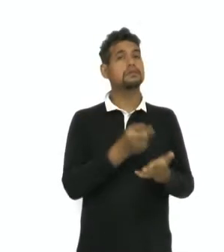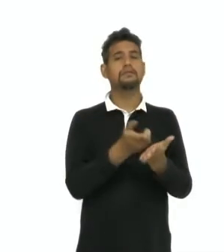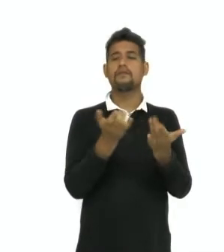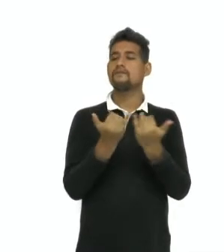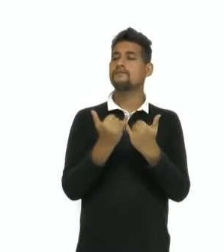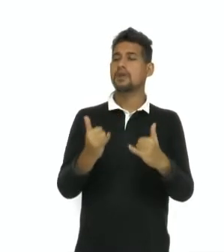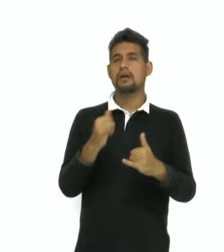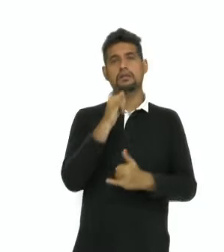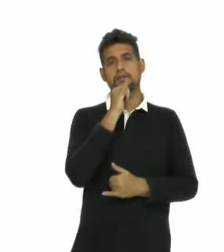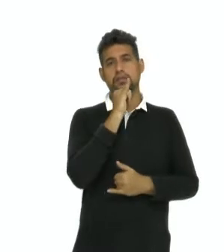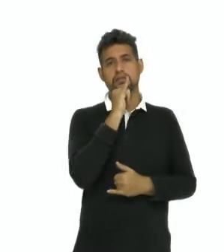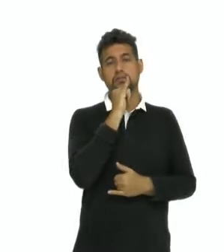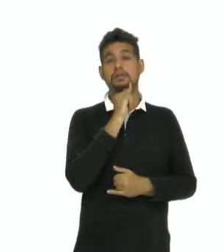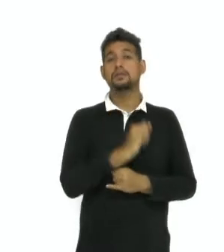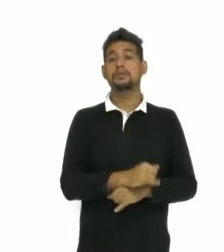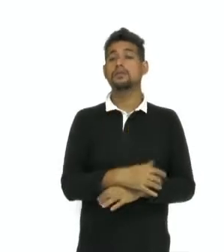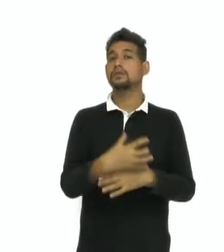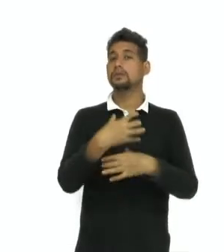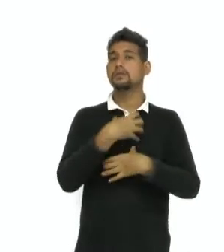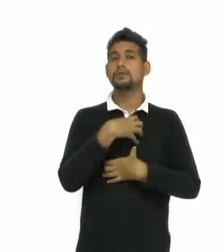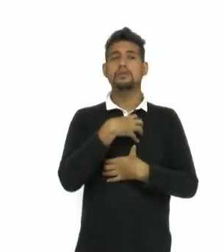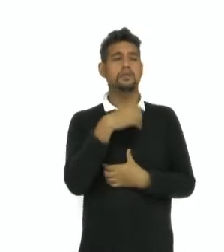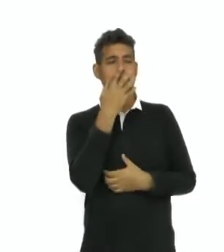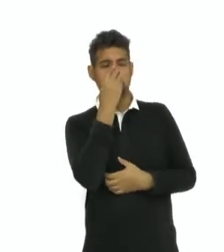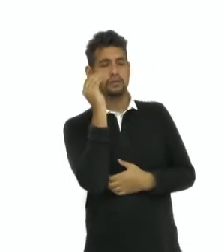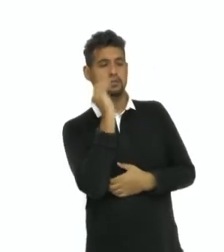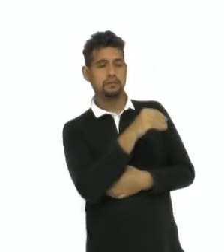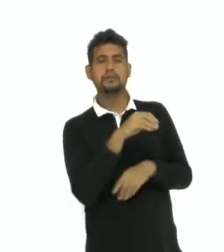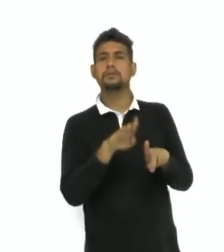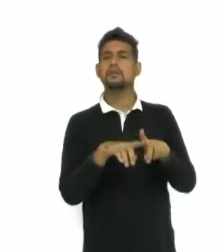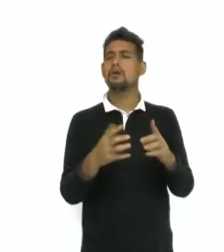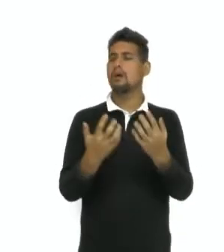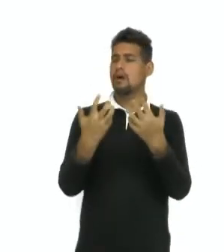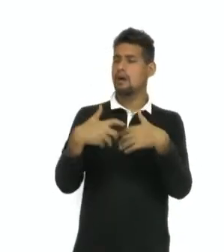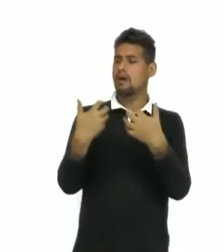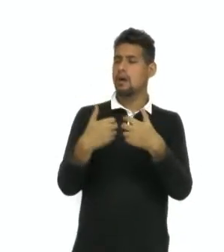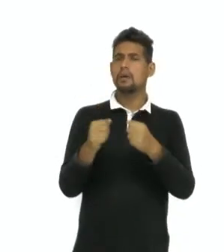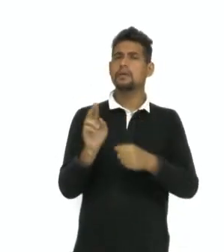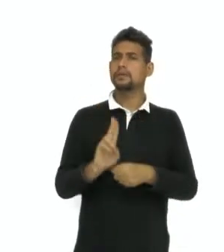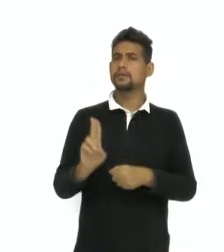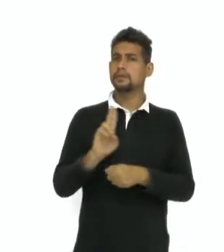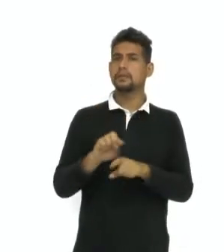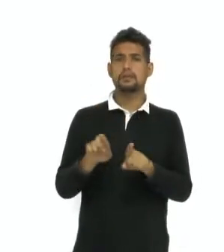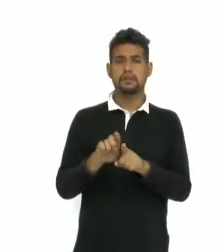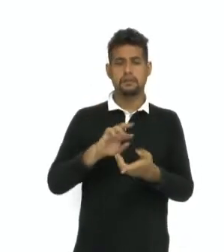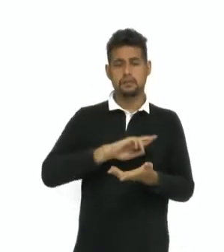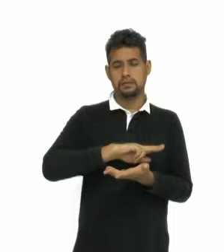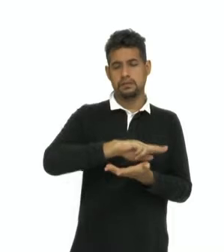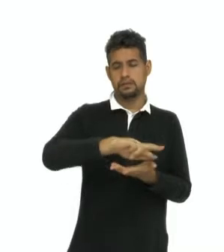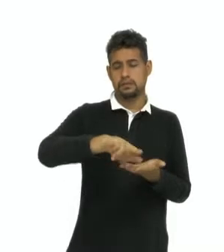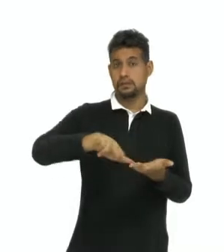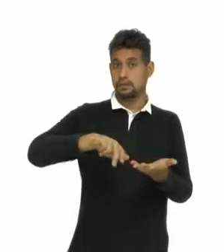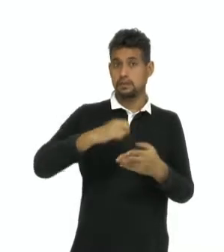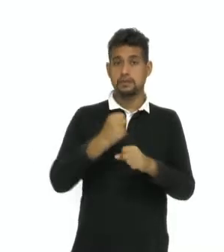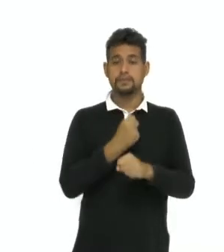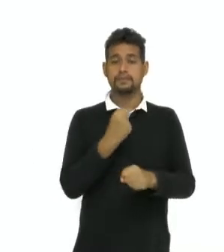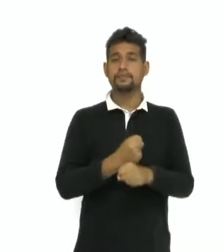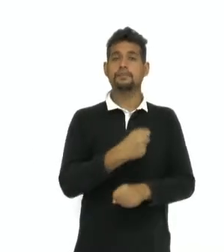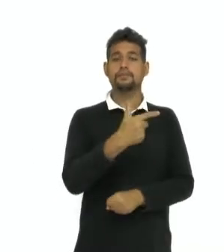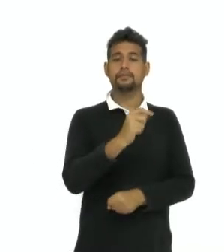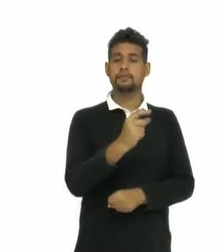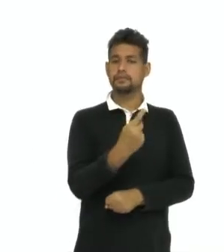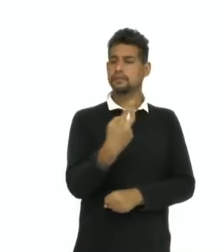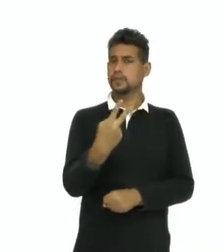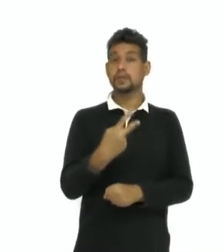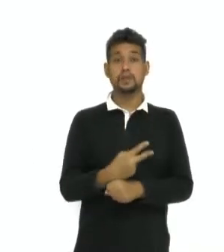Informações como tipo de descarte e em que equipamento podem ser utilizados, entre outras. Em 2012, o